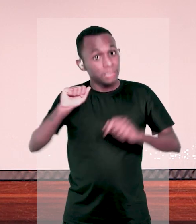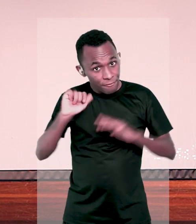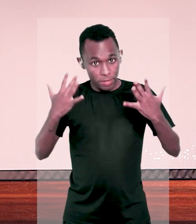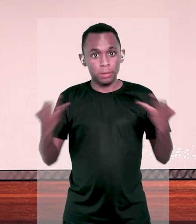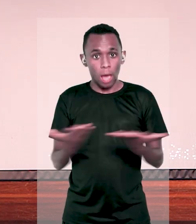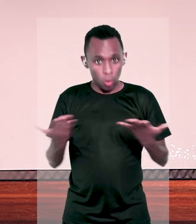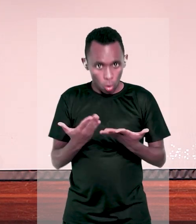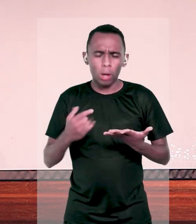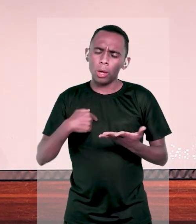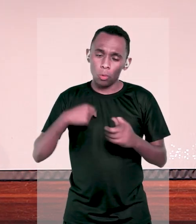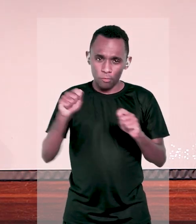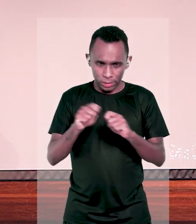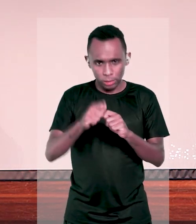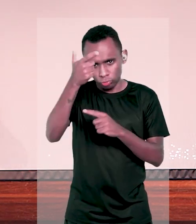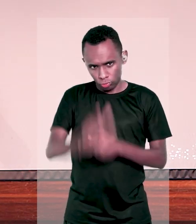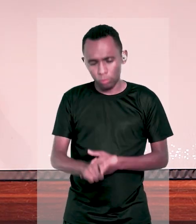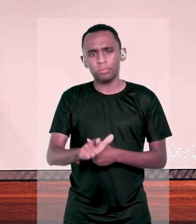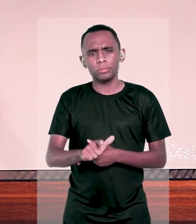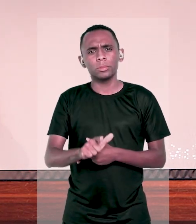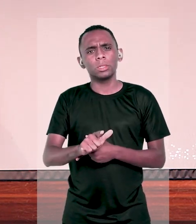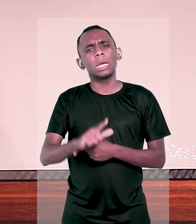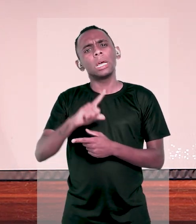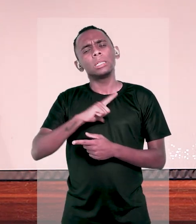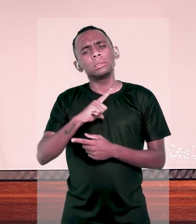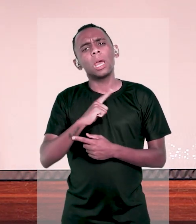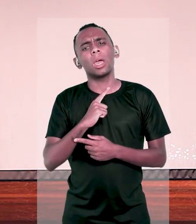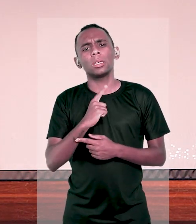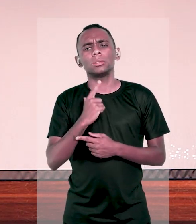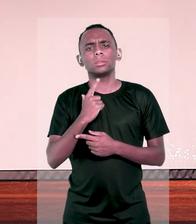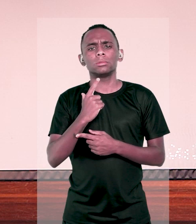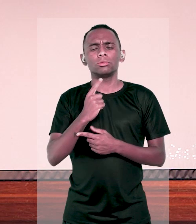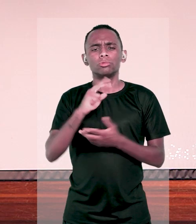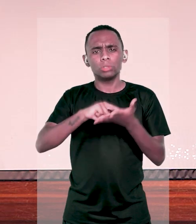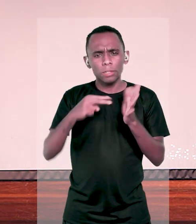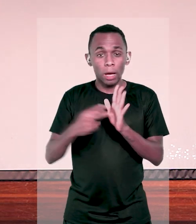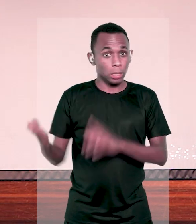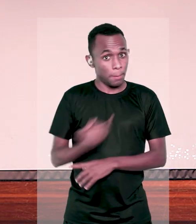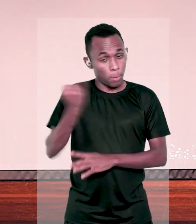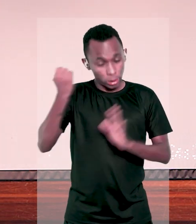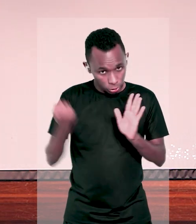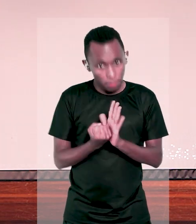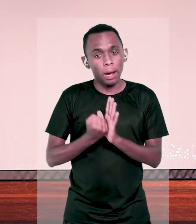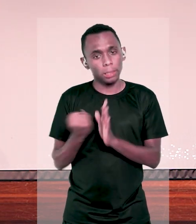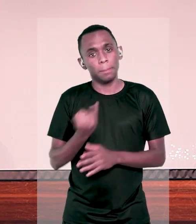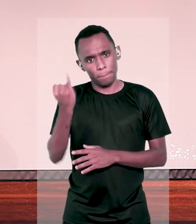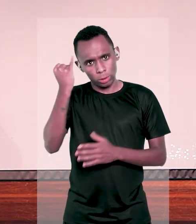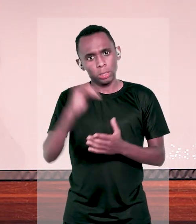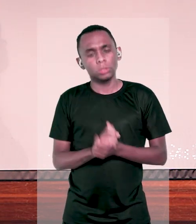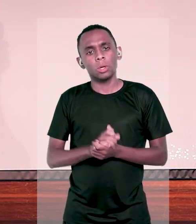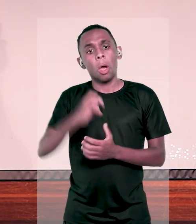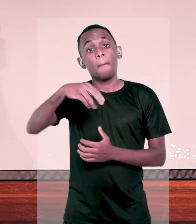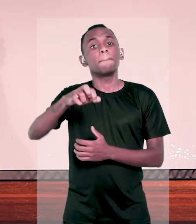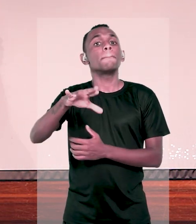Incentivo à Cultura. Mas esse evento aqui, que é o primeiro que eu faço depois de muito tempo, tem duas ou três